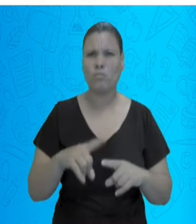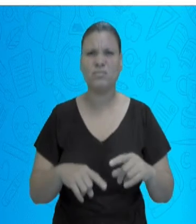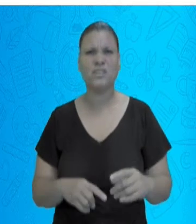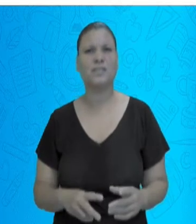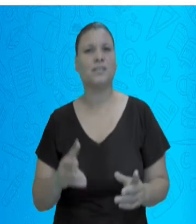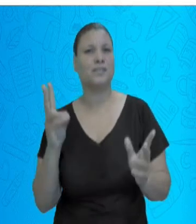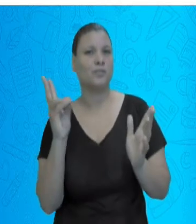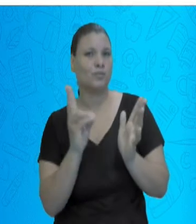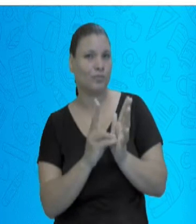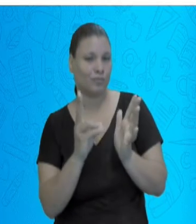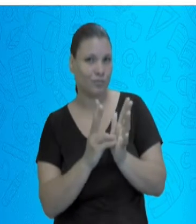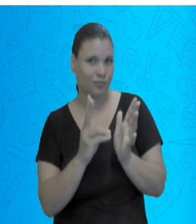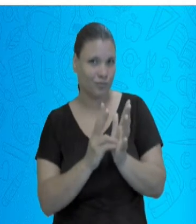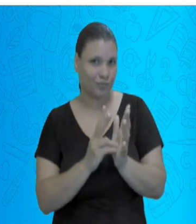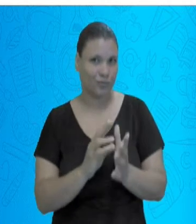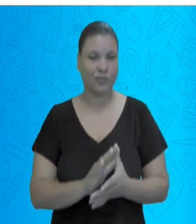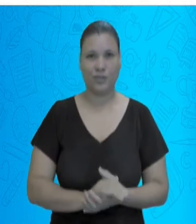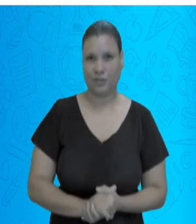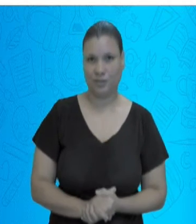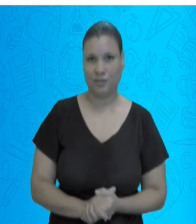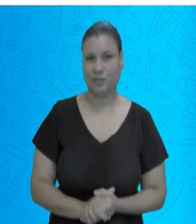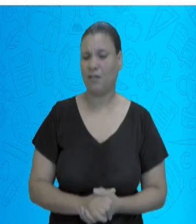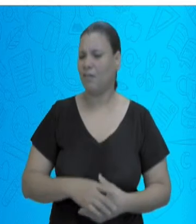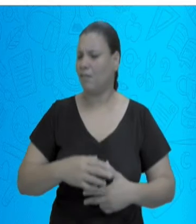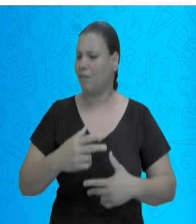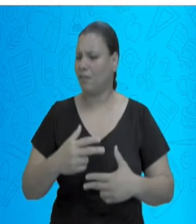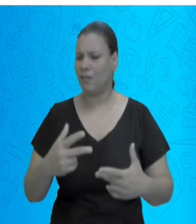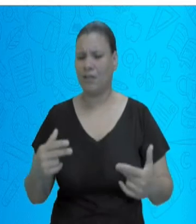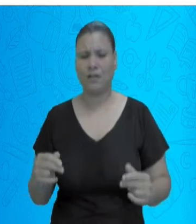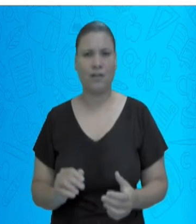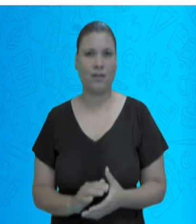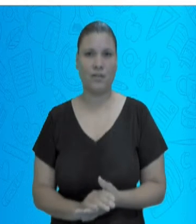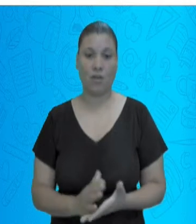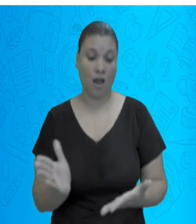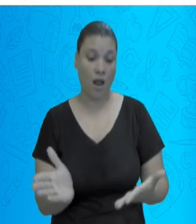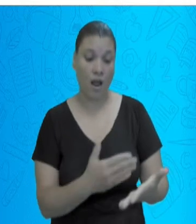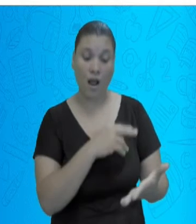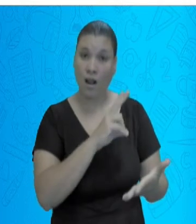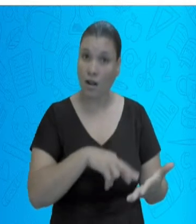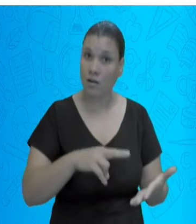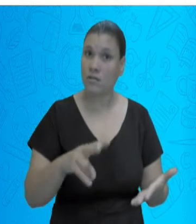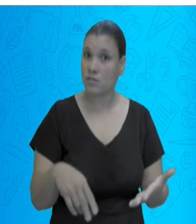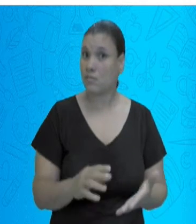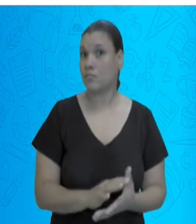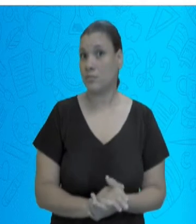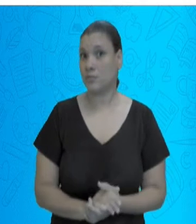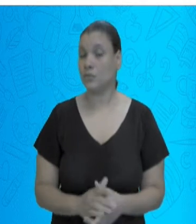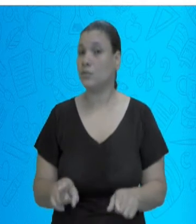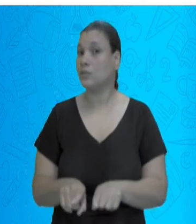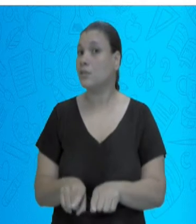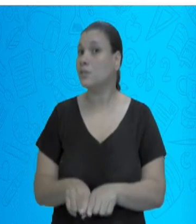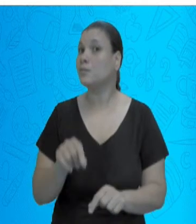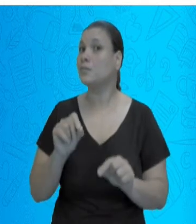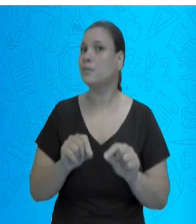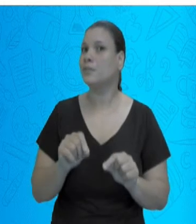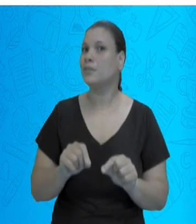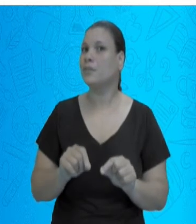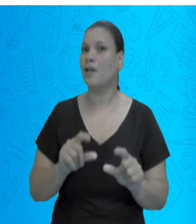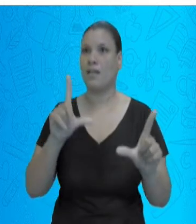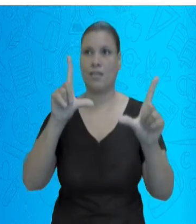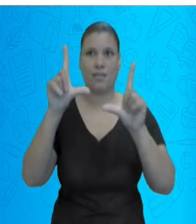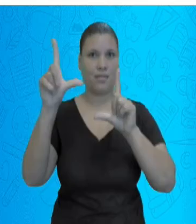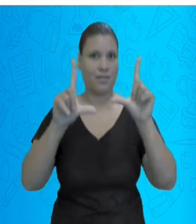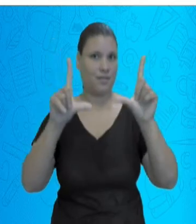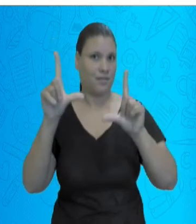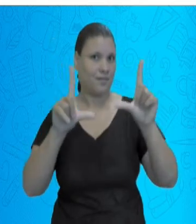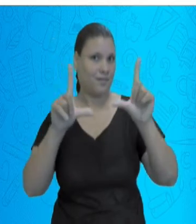em cerâmica, objetos litúrgicos, aparelhos como TVs e rádios